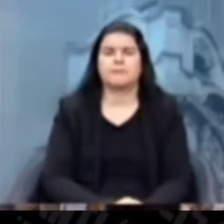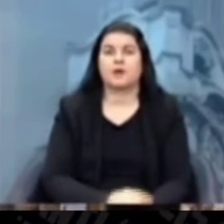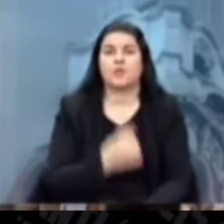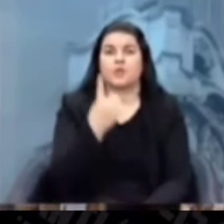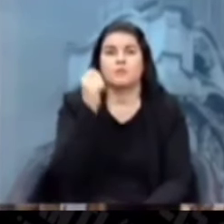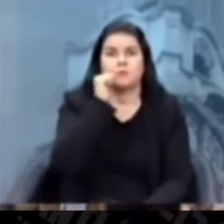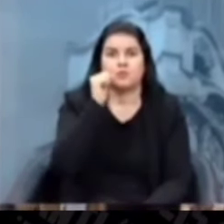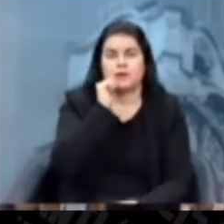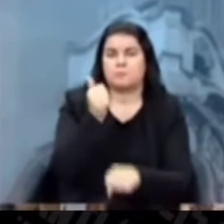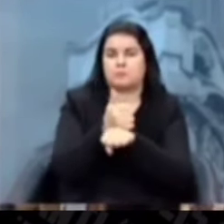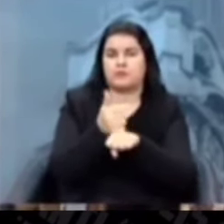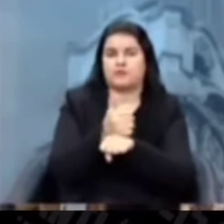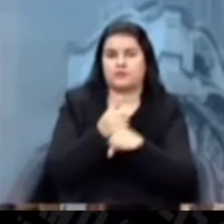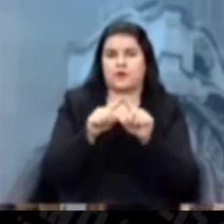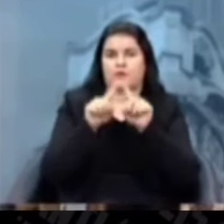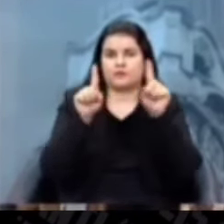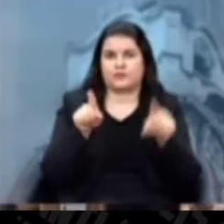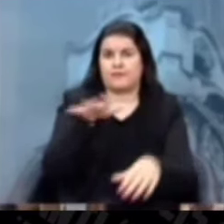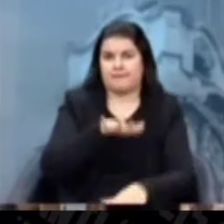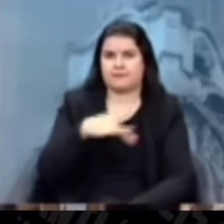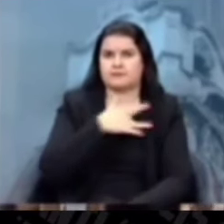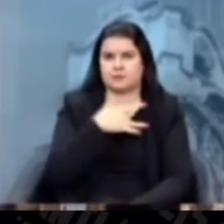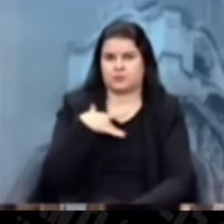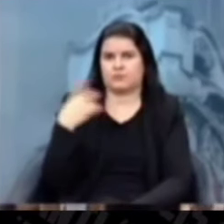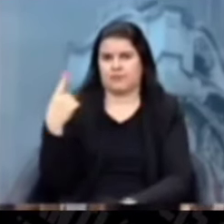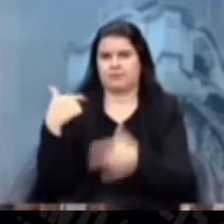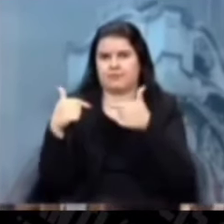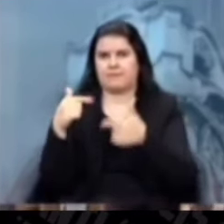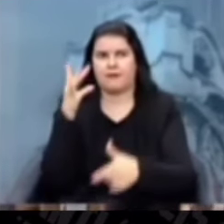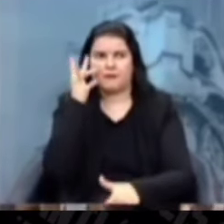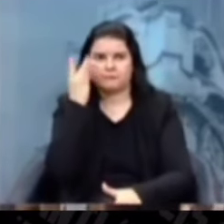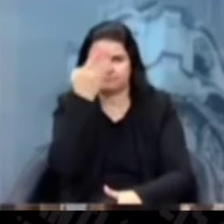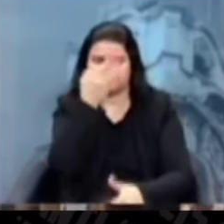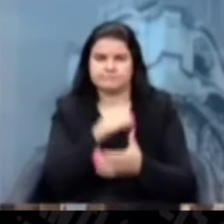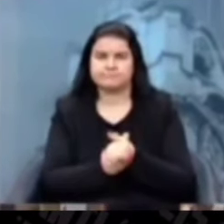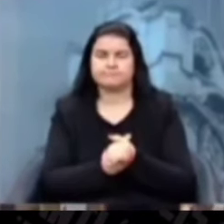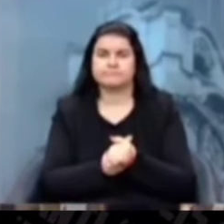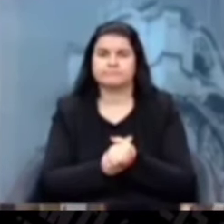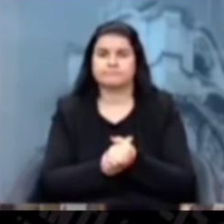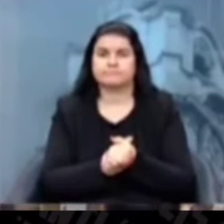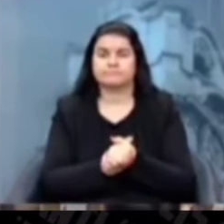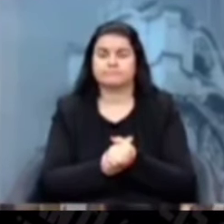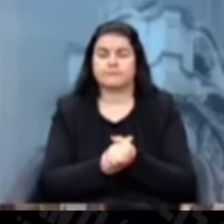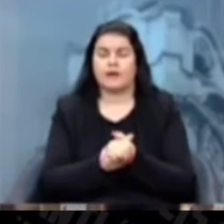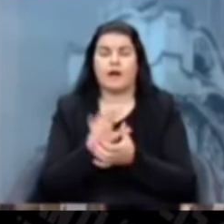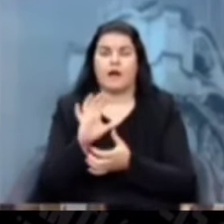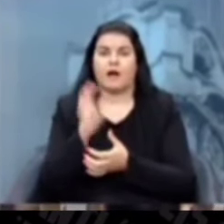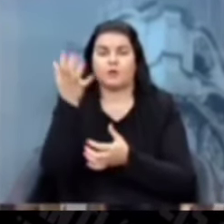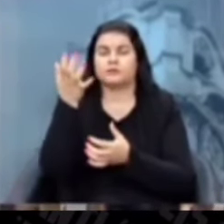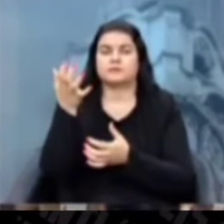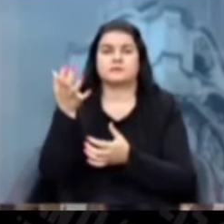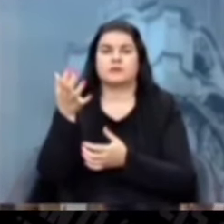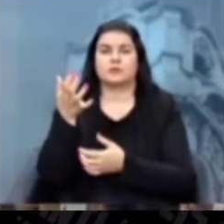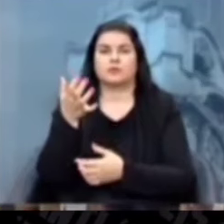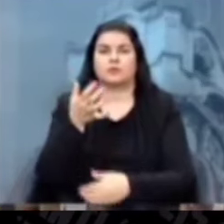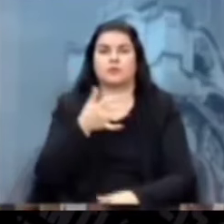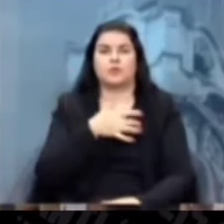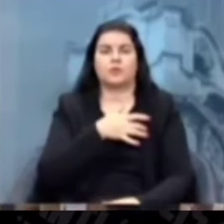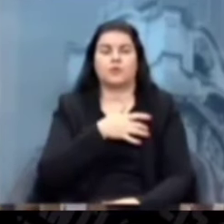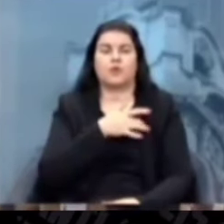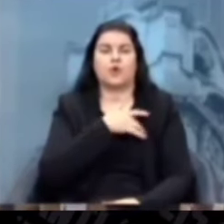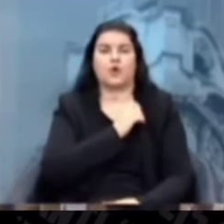da saúde que atua naquele posto, que sofreu um infarto. Tamanho